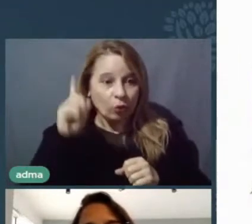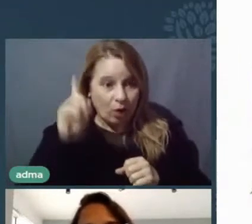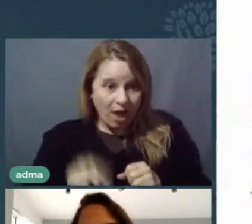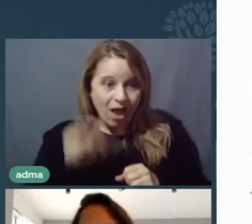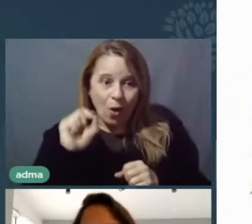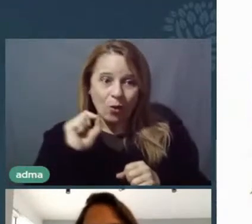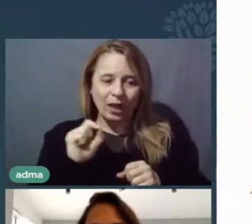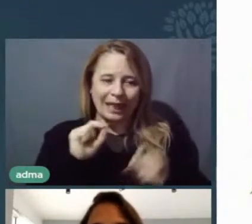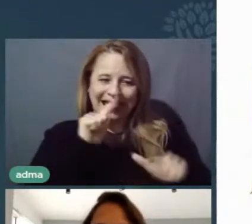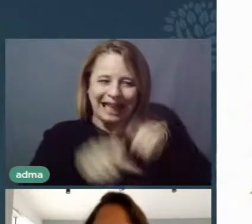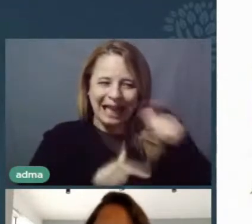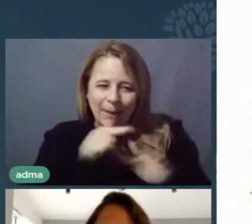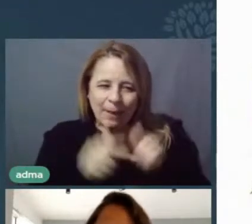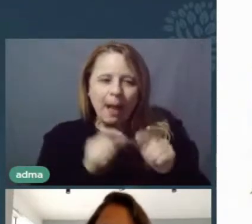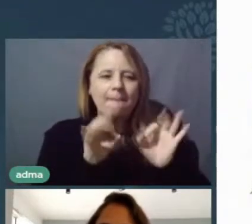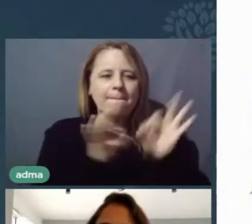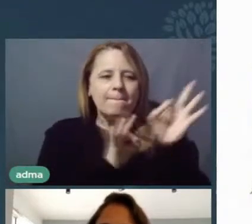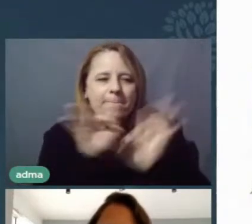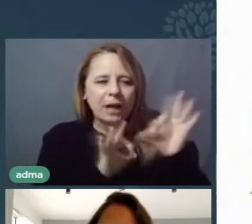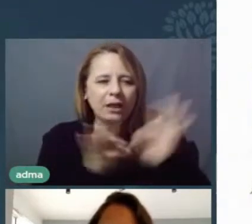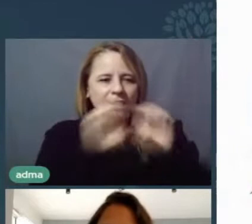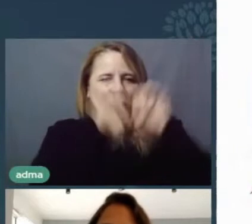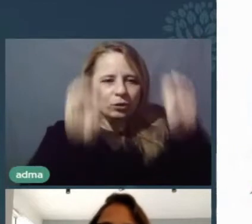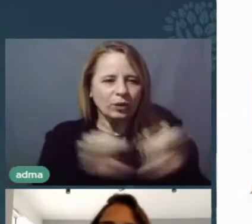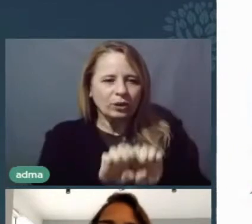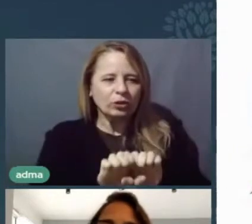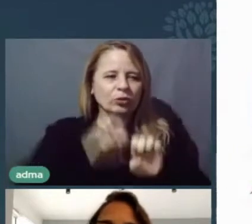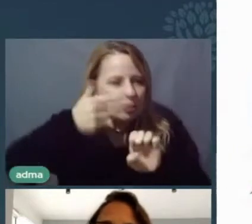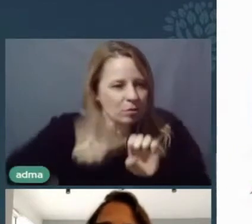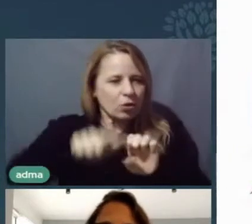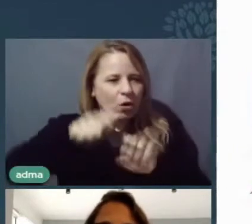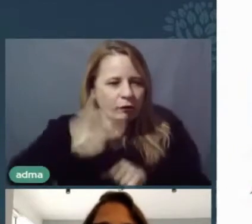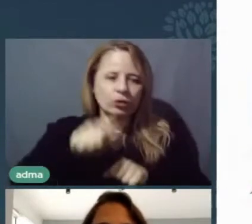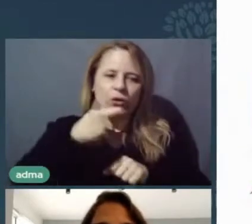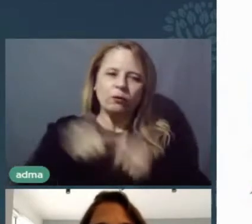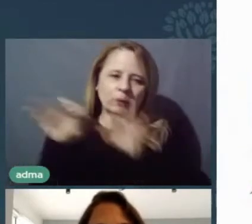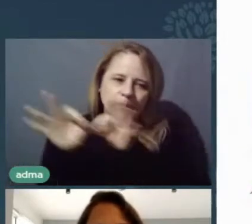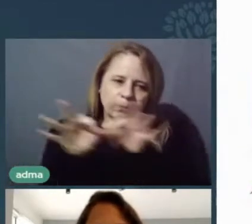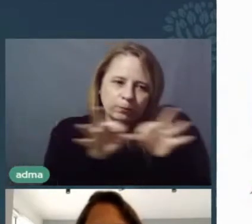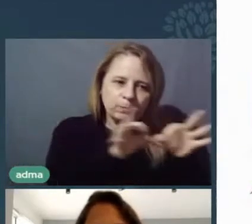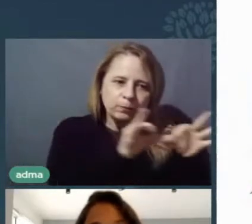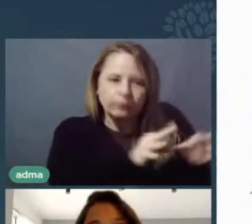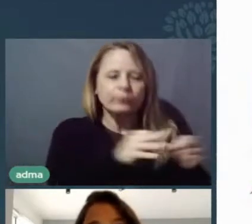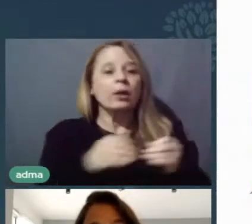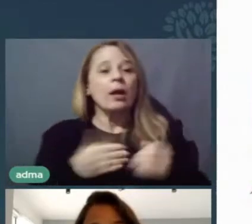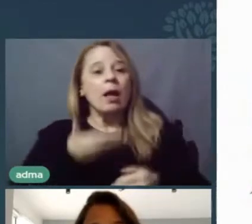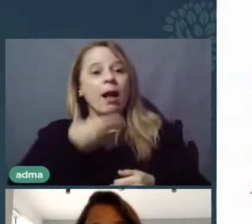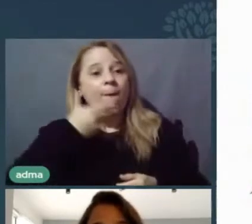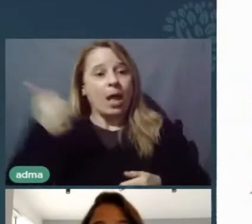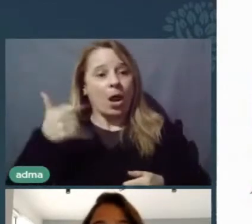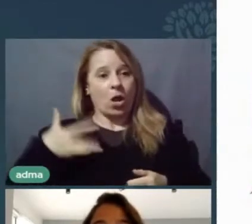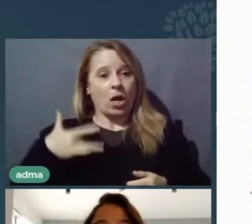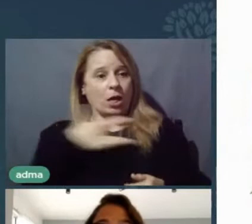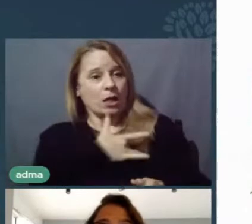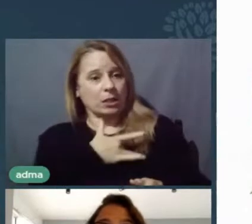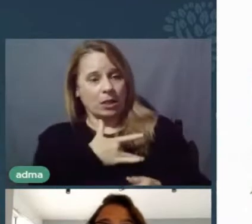atividade planejada, estruturada, repetitiva, para manter ou melhorar o condicionamento e também a